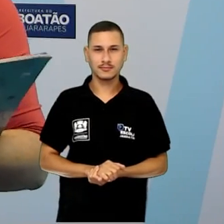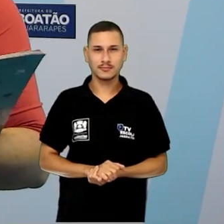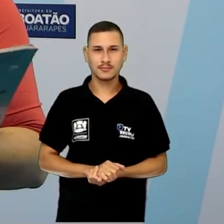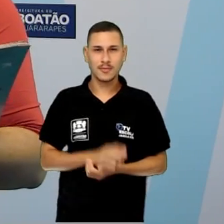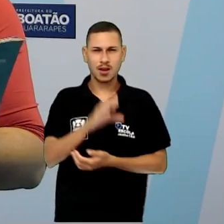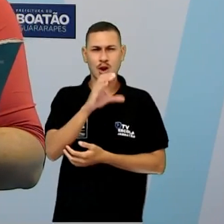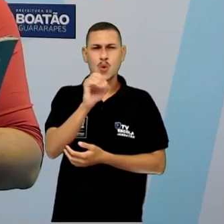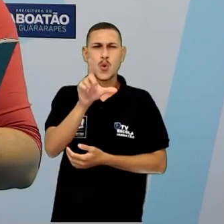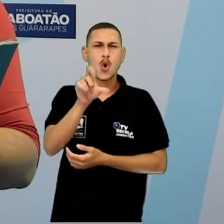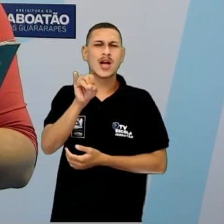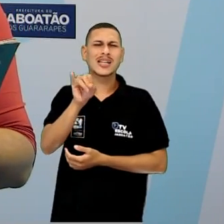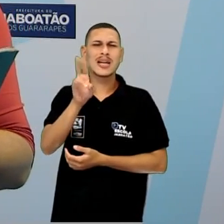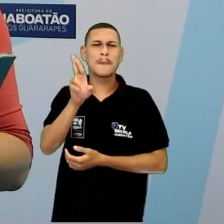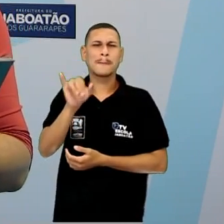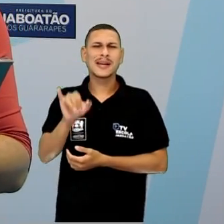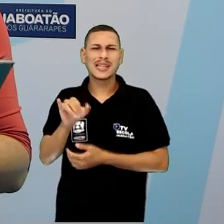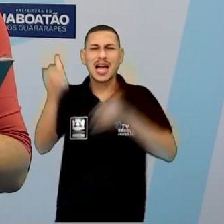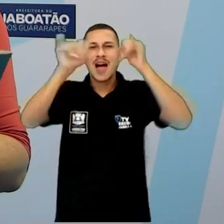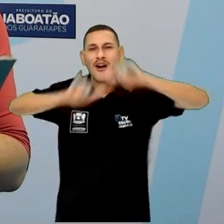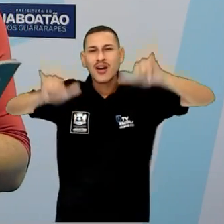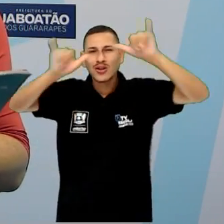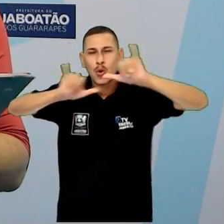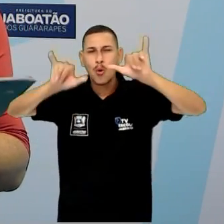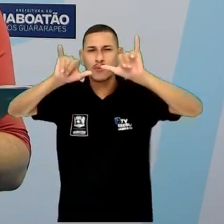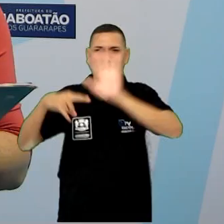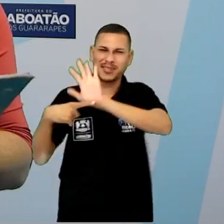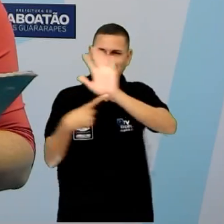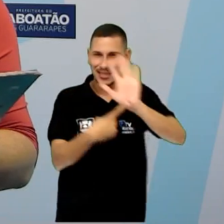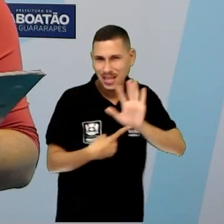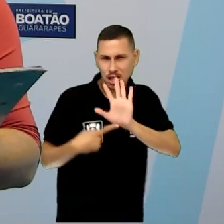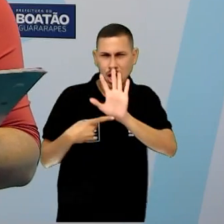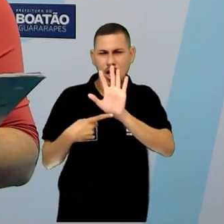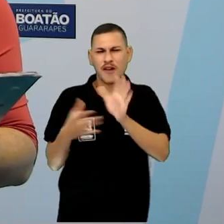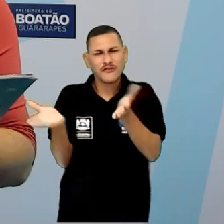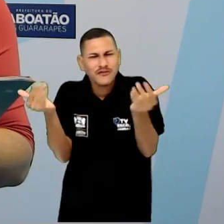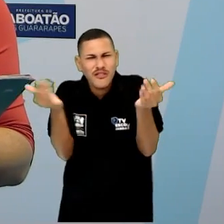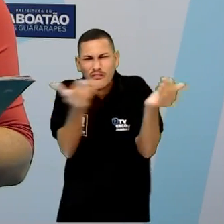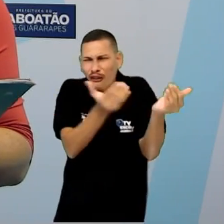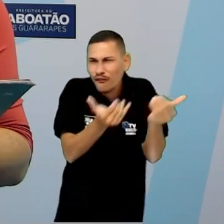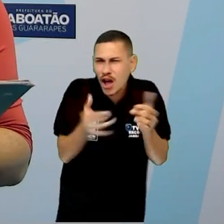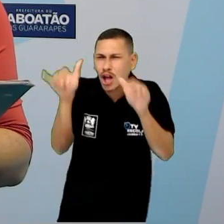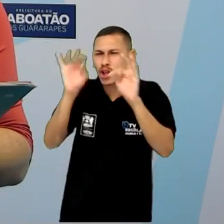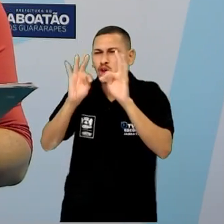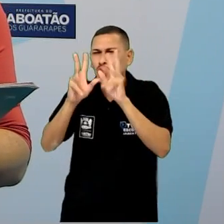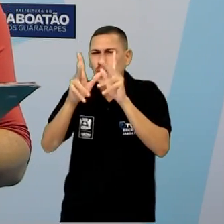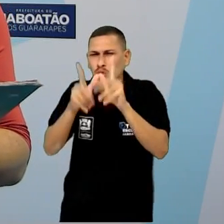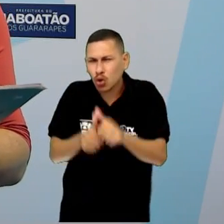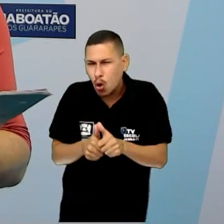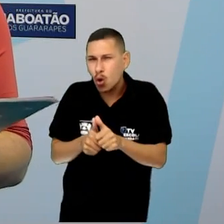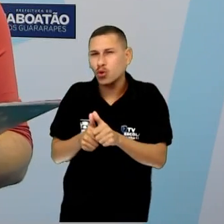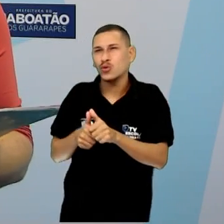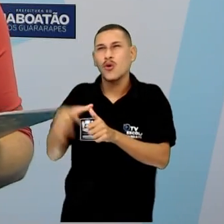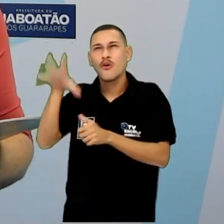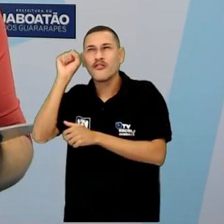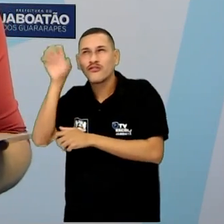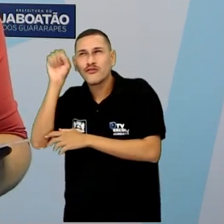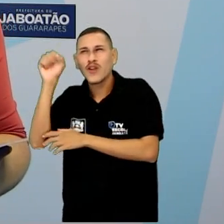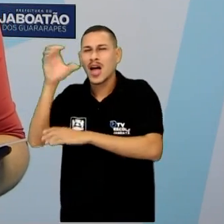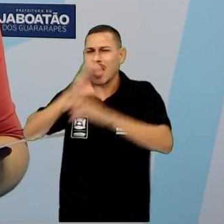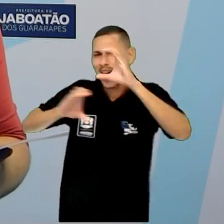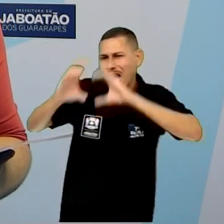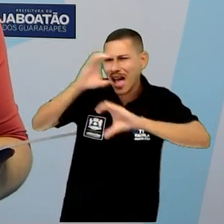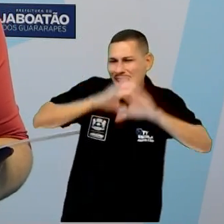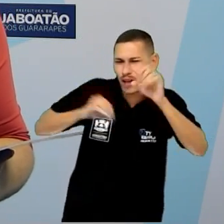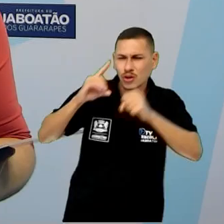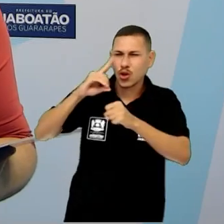Colibri anunciou a apresentação aos quatro ventos. Venham todos ouvir o canto das descobertas maravilhosas com a